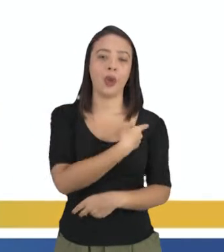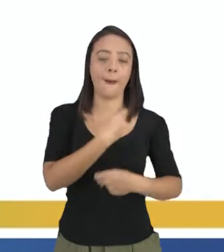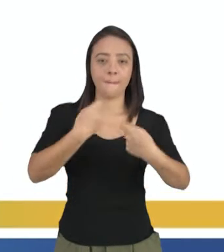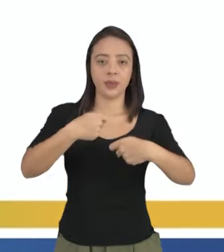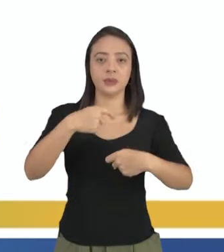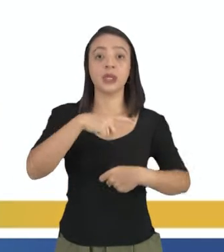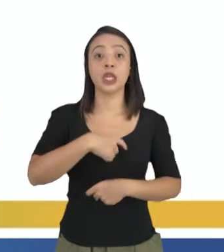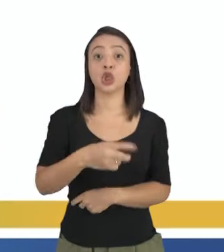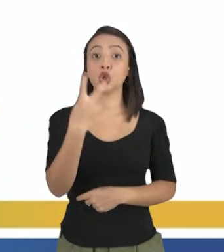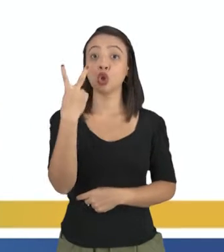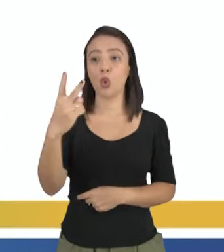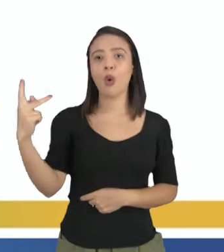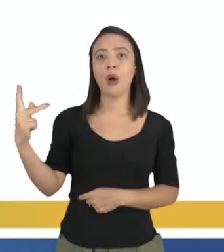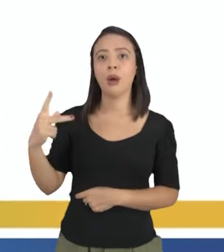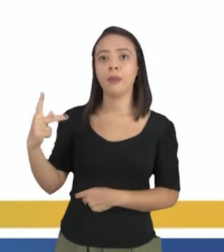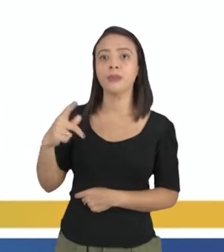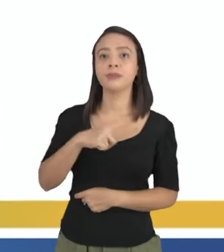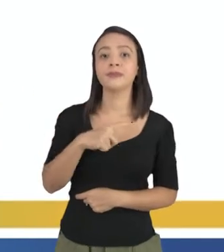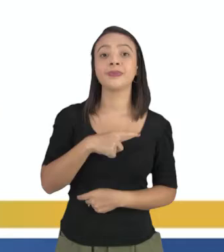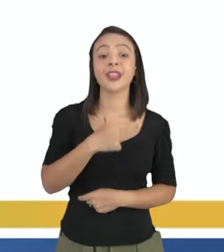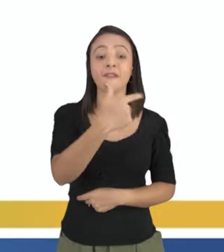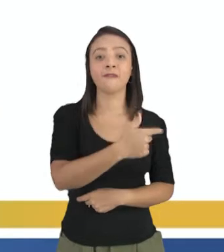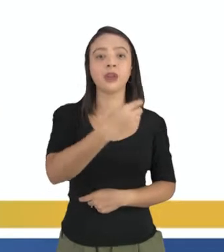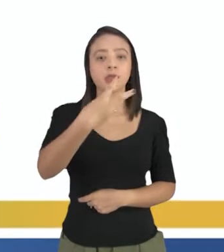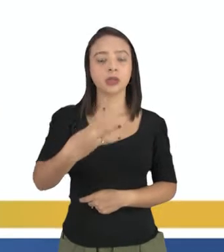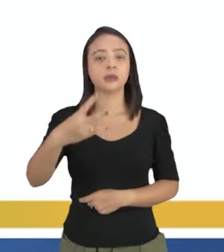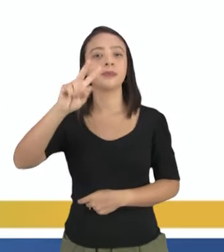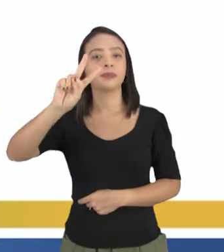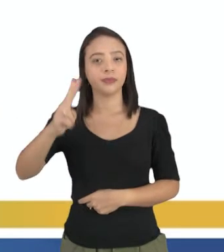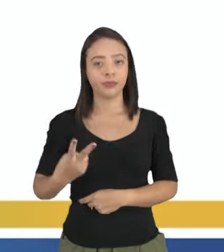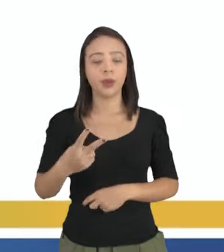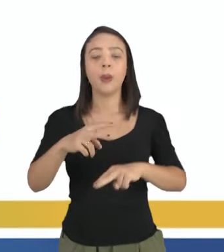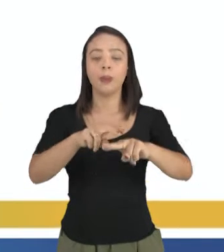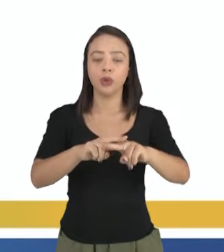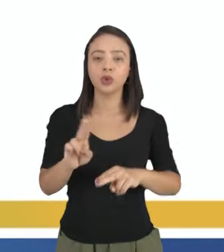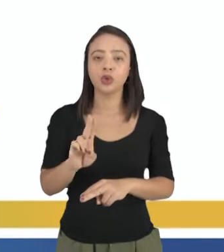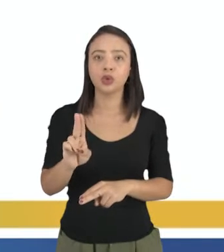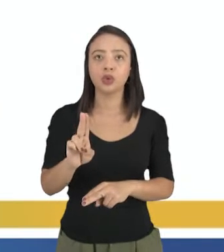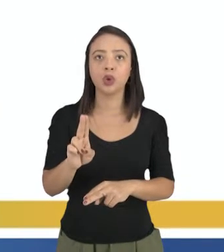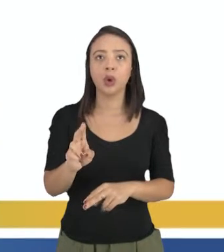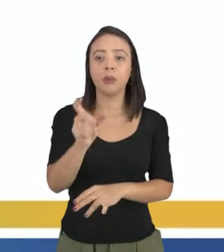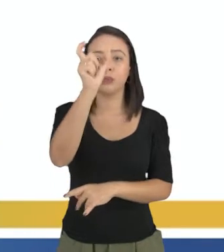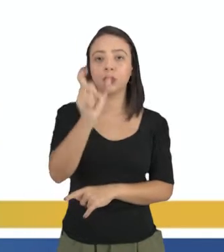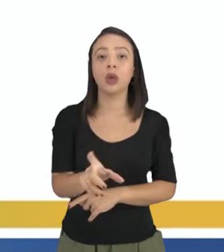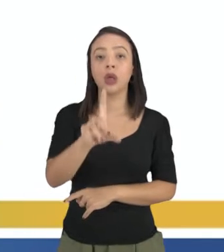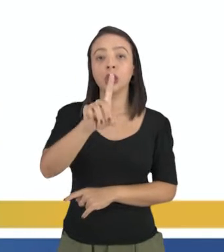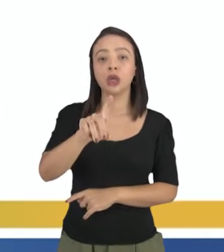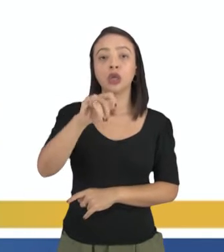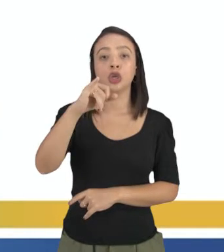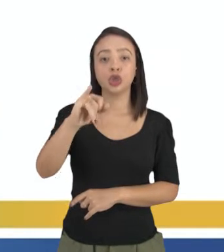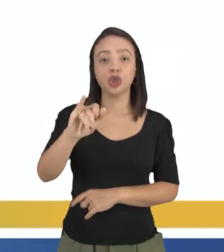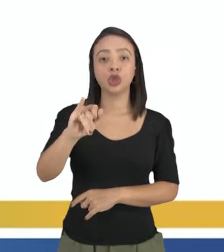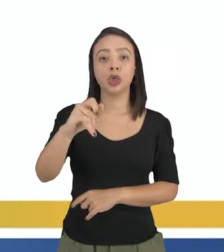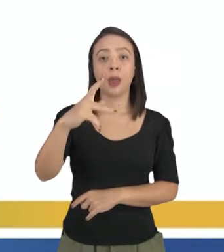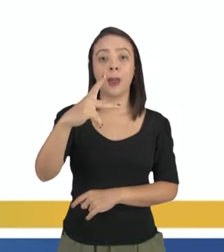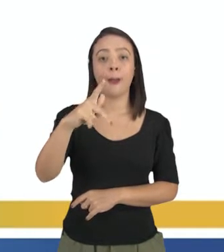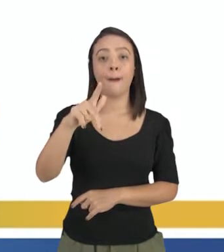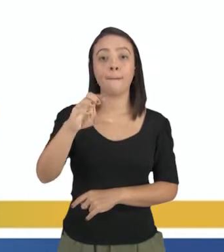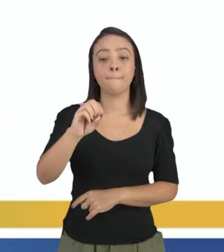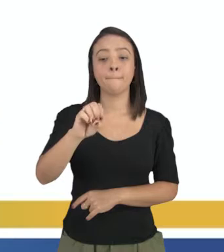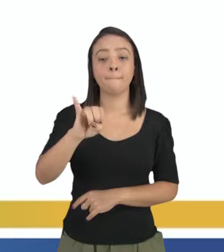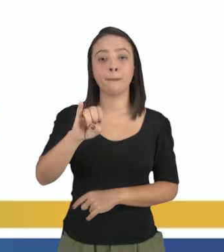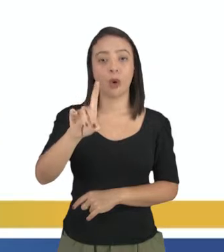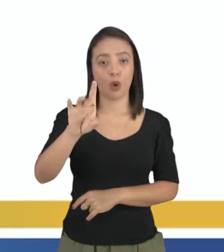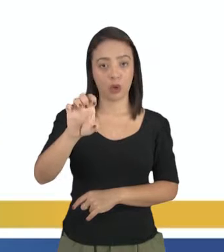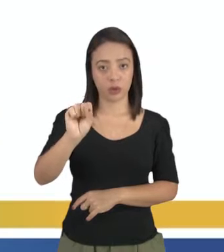possuem 2 pares com 23 cromossomos. Então, por isso, eles são chamados de organismos diploides, ou 2Ns.